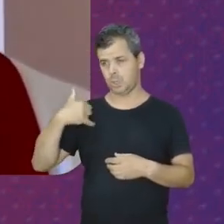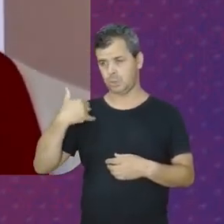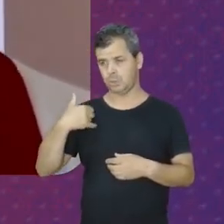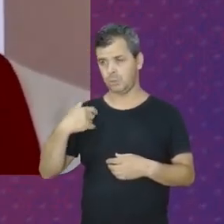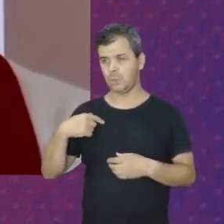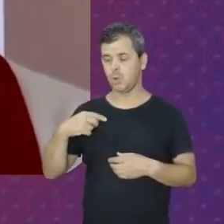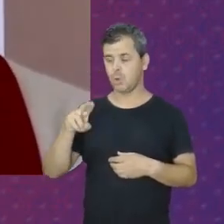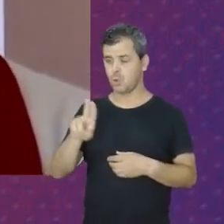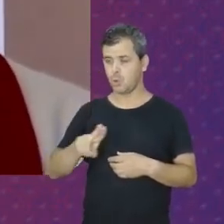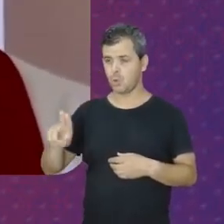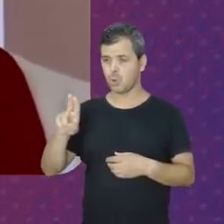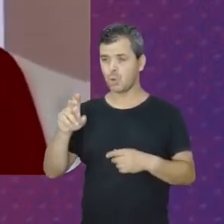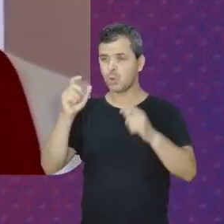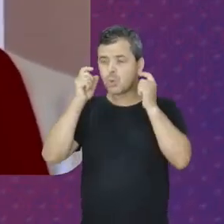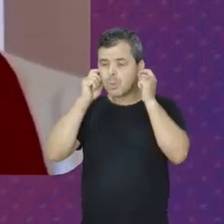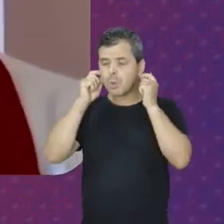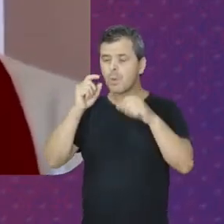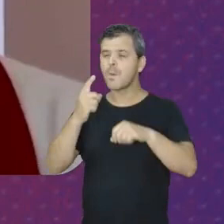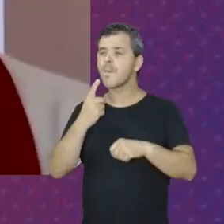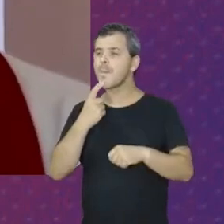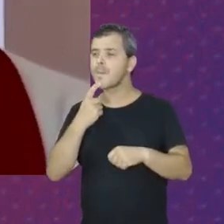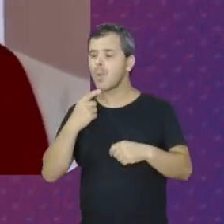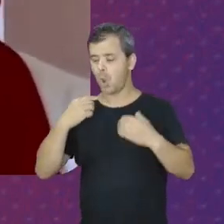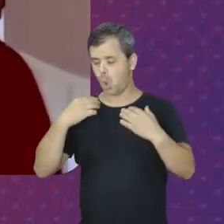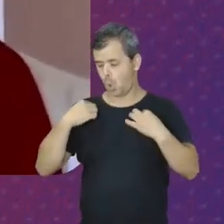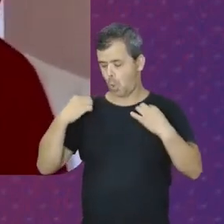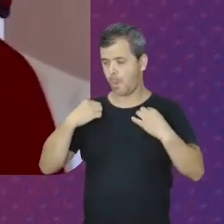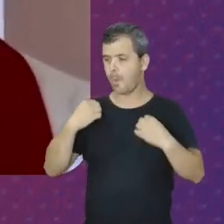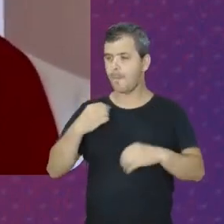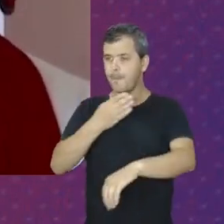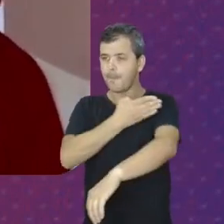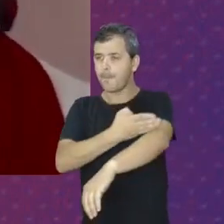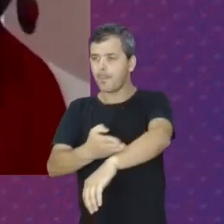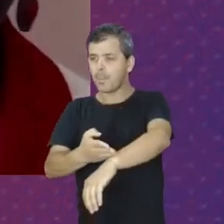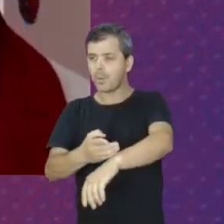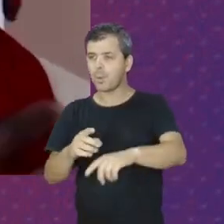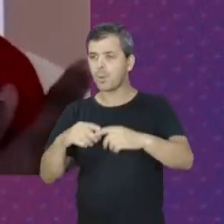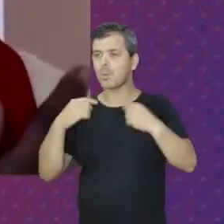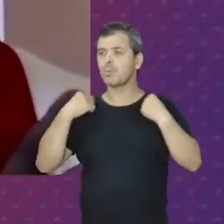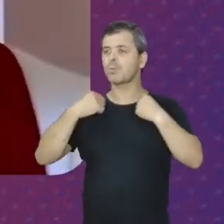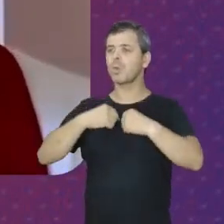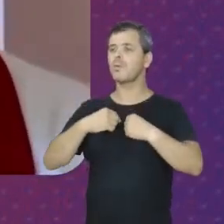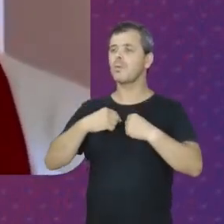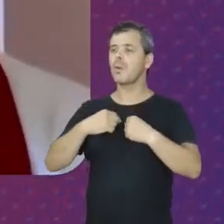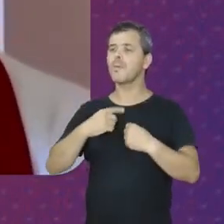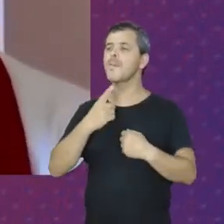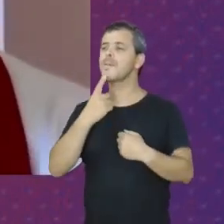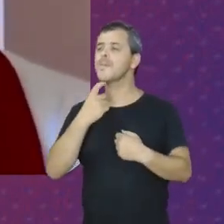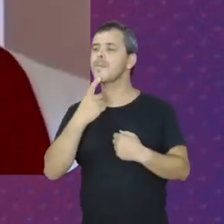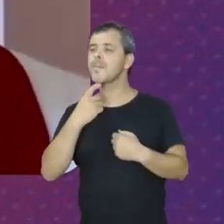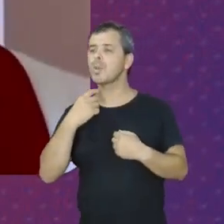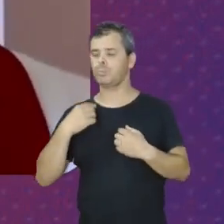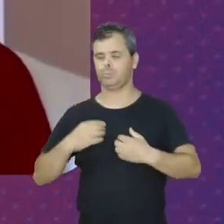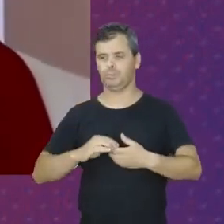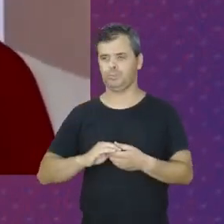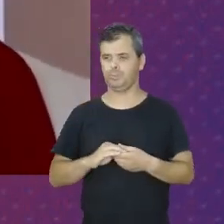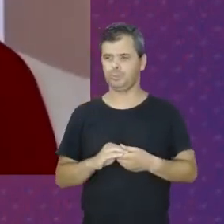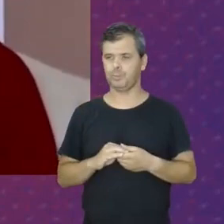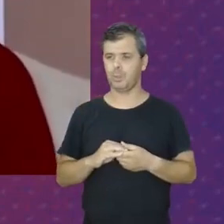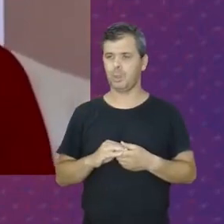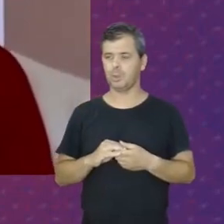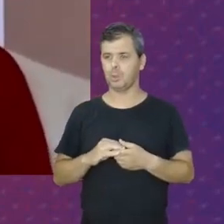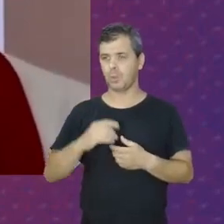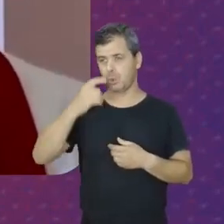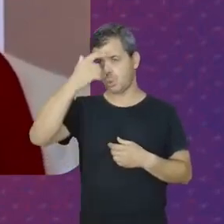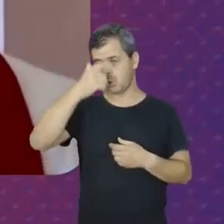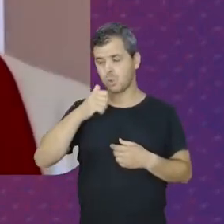estou usando brincos vermelhos, roupa branca com echarpe vermelho que está cobrindo os meus ombros. Sou uma